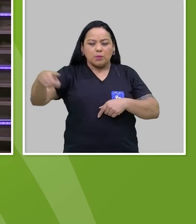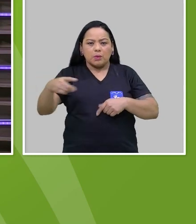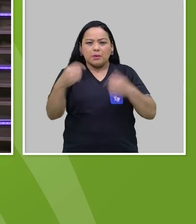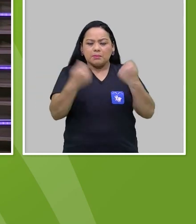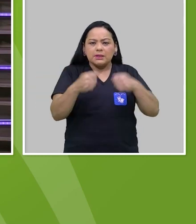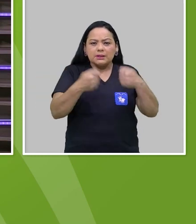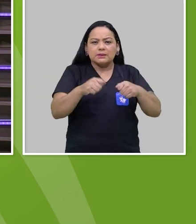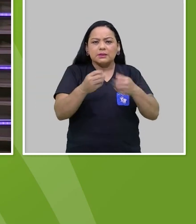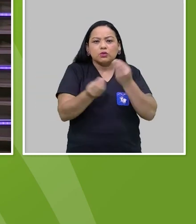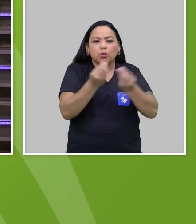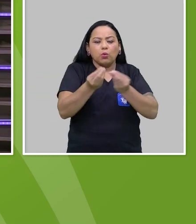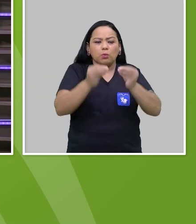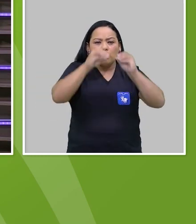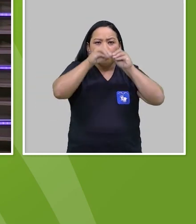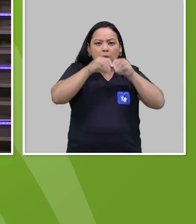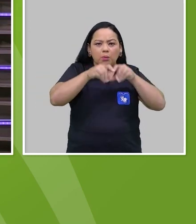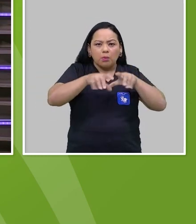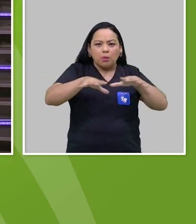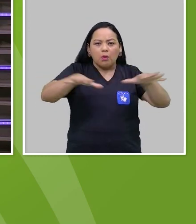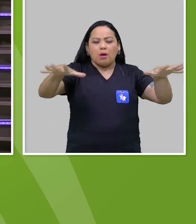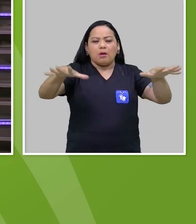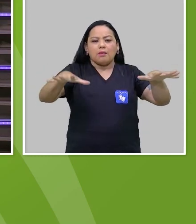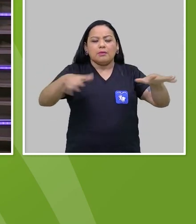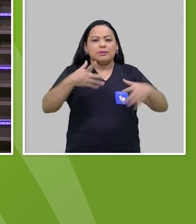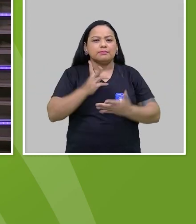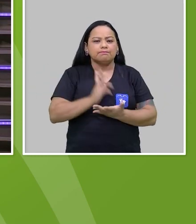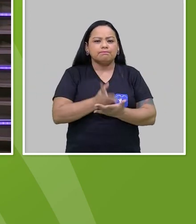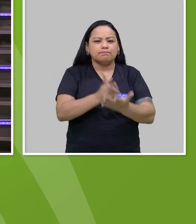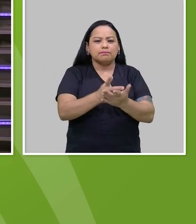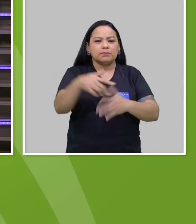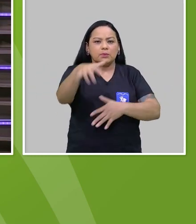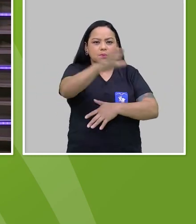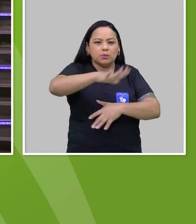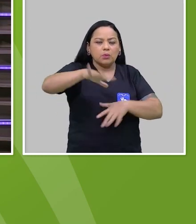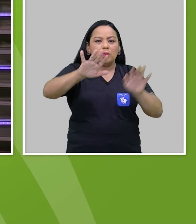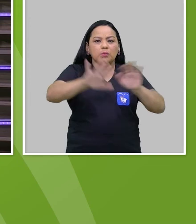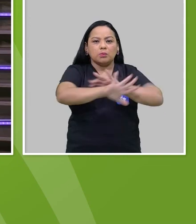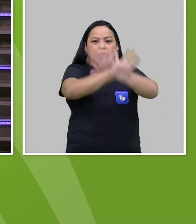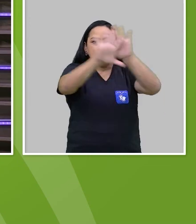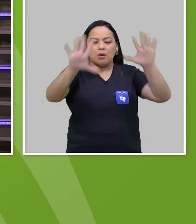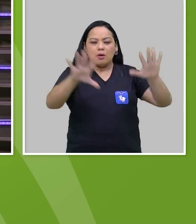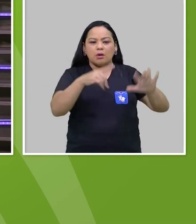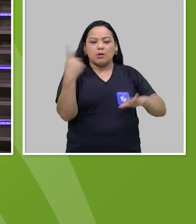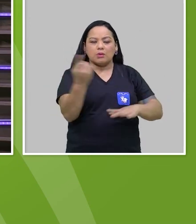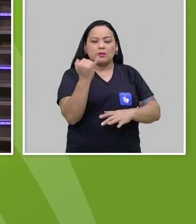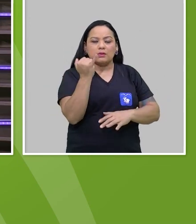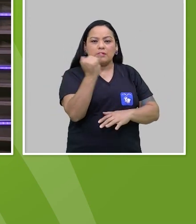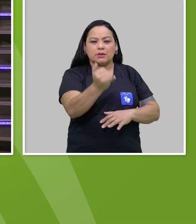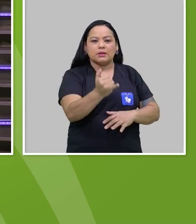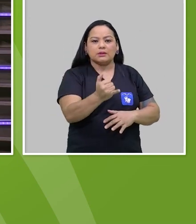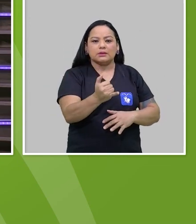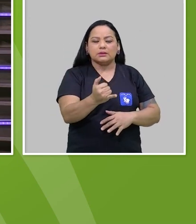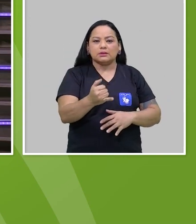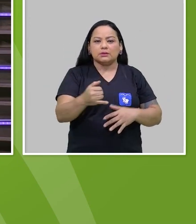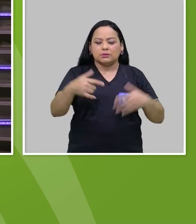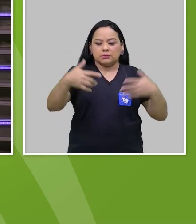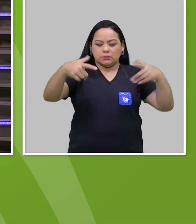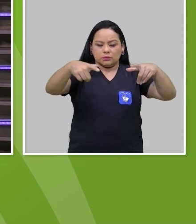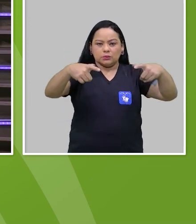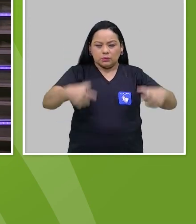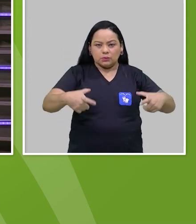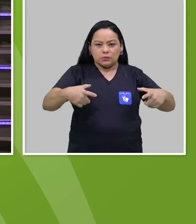propagar. Normalmente o meio é o ar. Então, eu estou falando aqui no estúdio, o microfone,